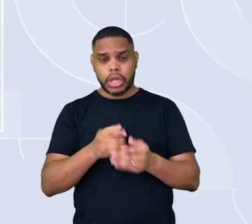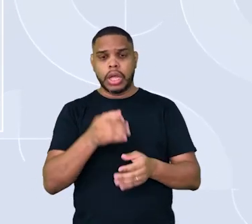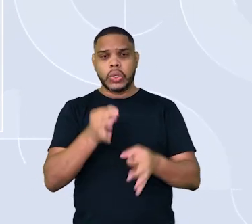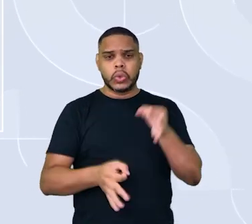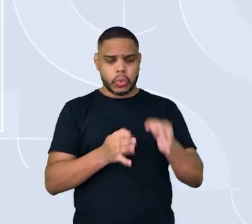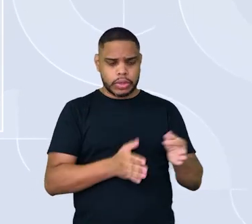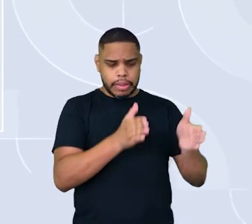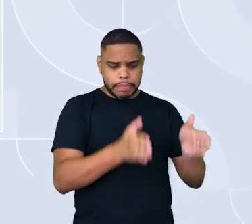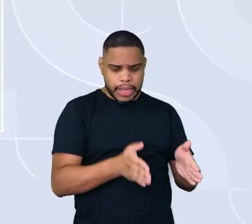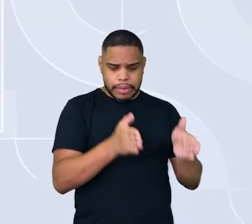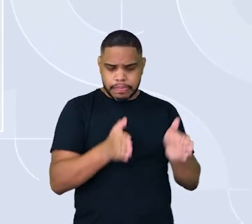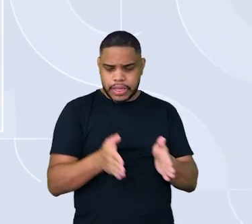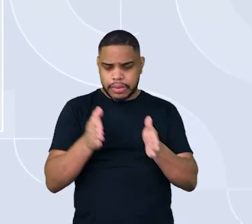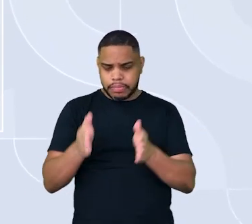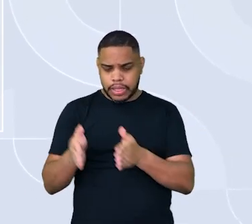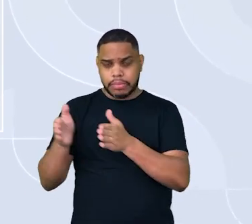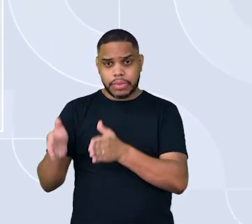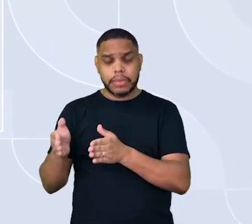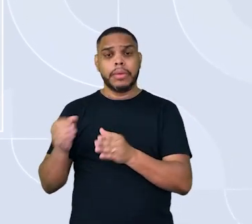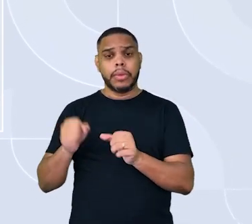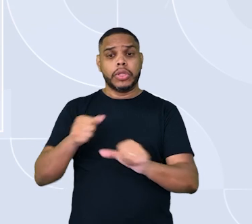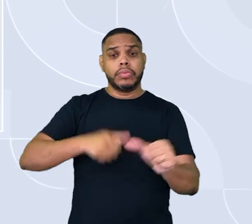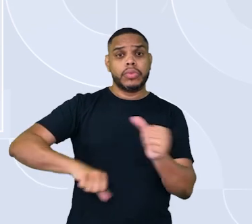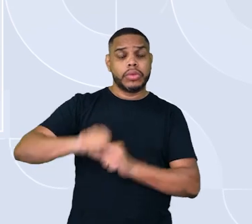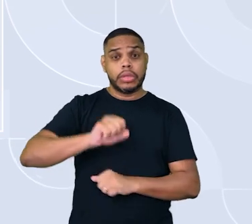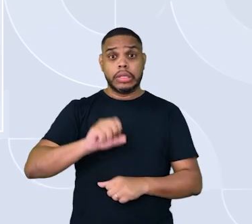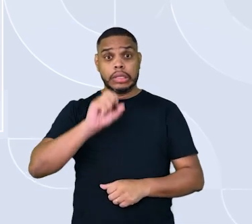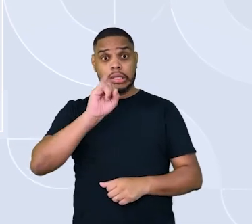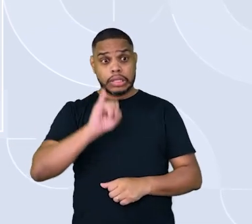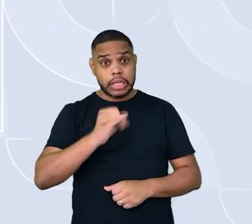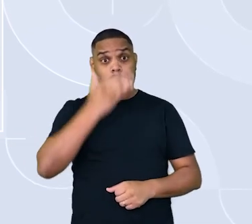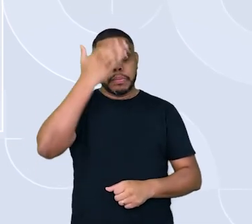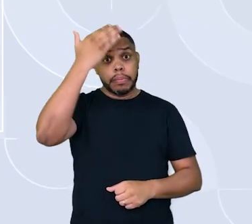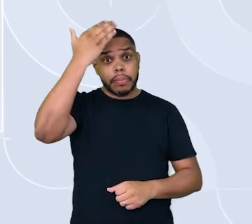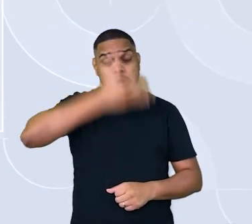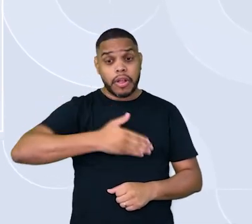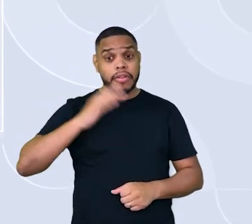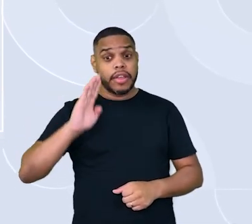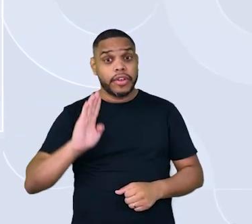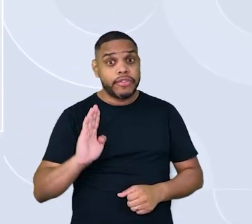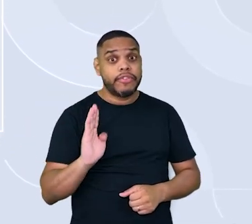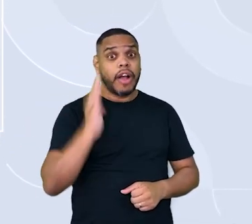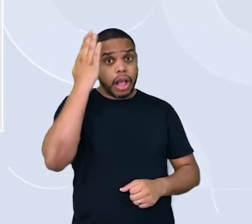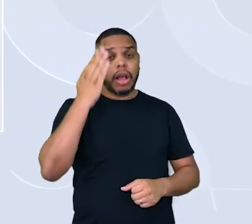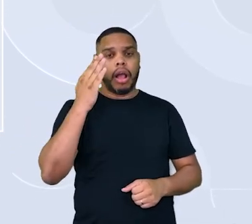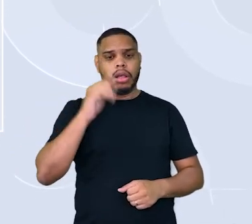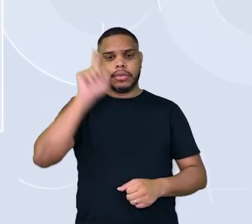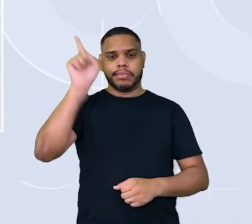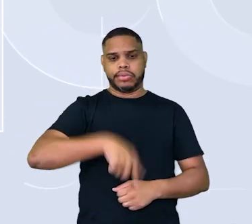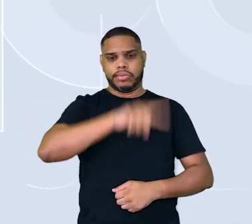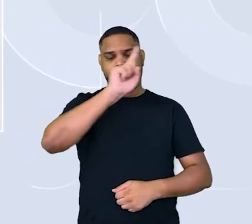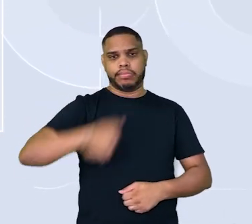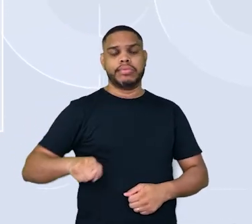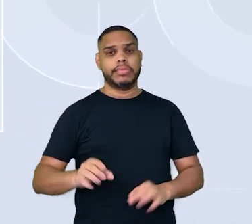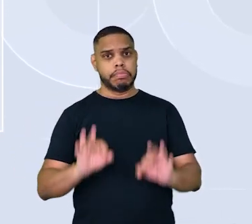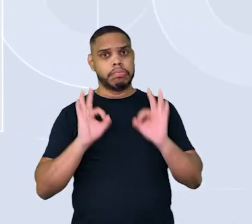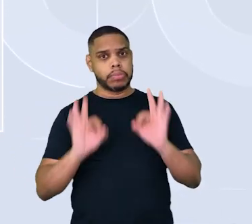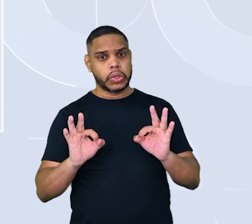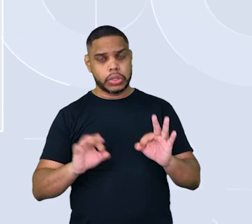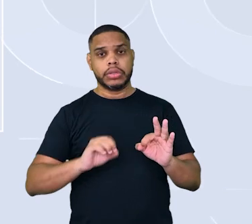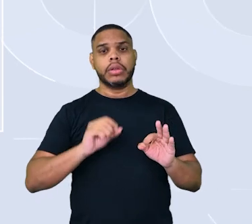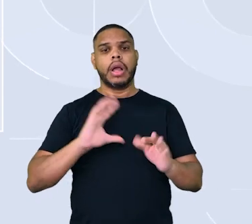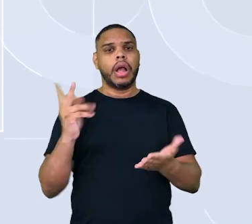em julgado, pode ser rescindida quando for fundada em prova cuja falsidade tenha sido apurada em